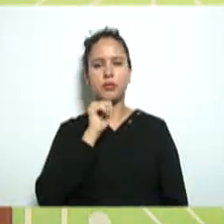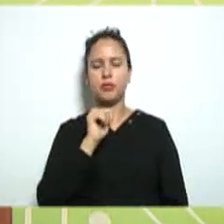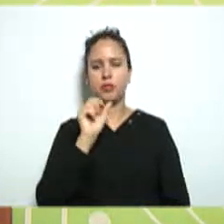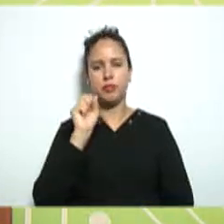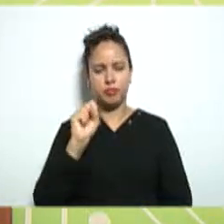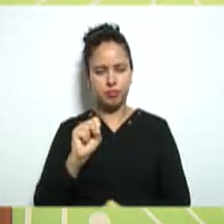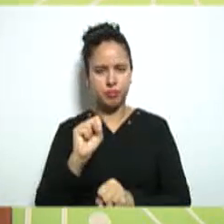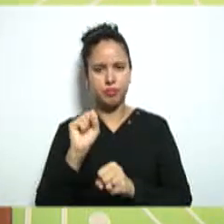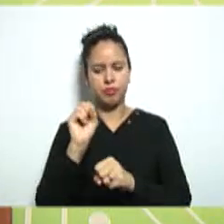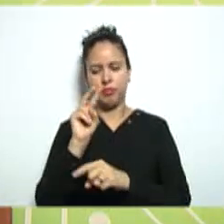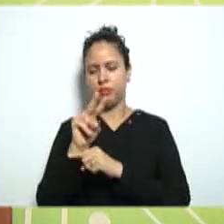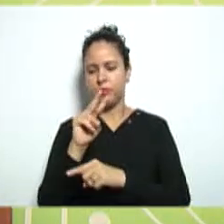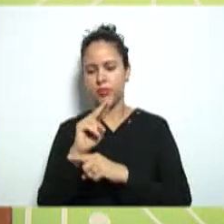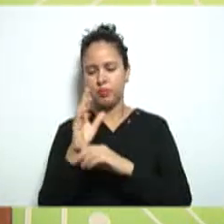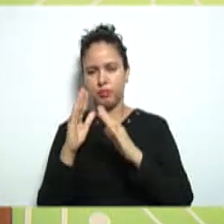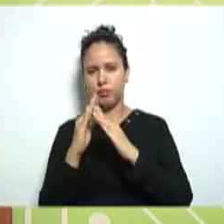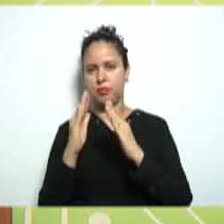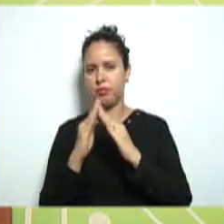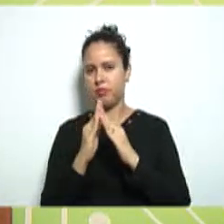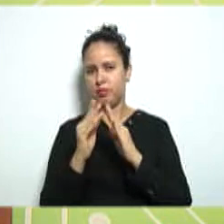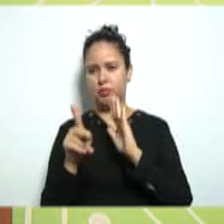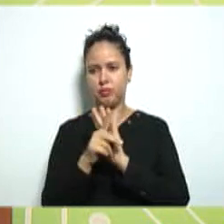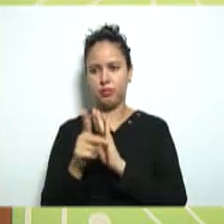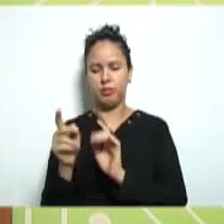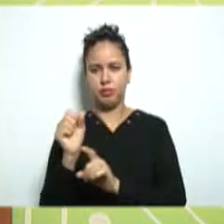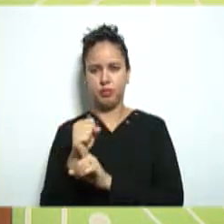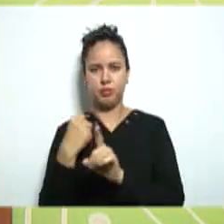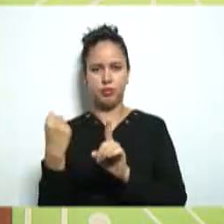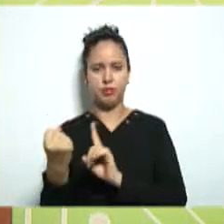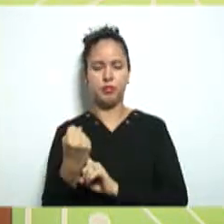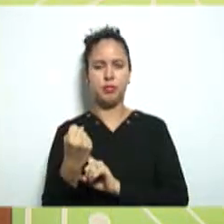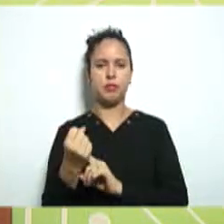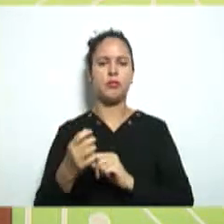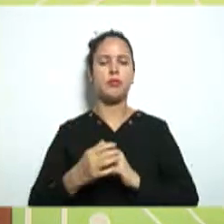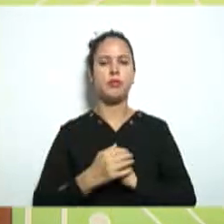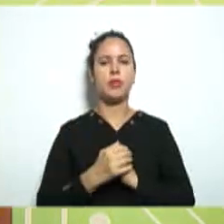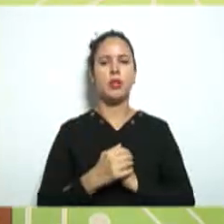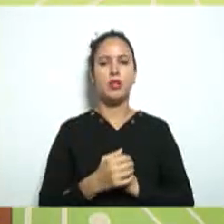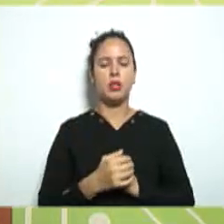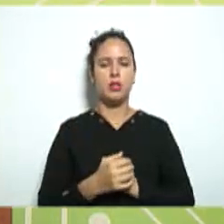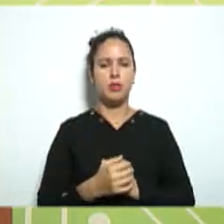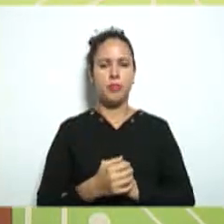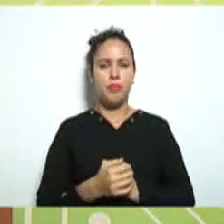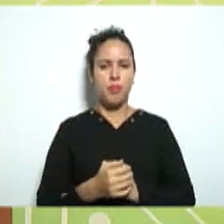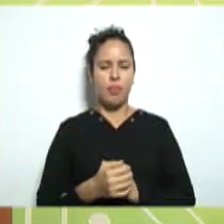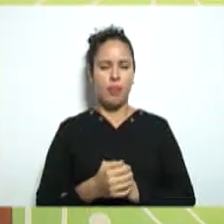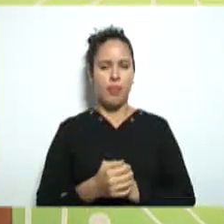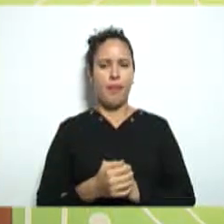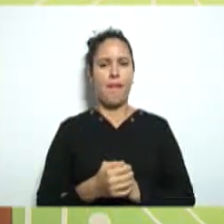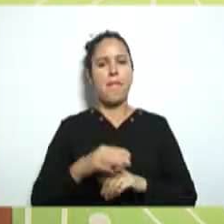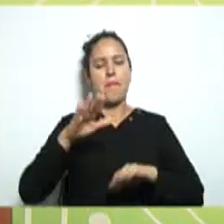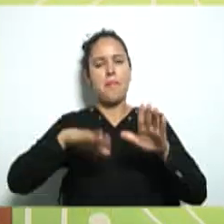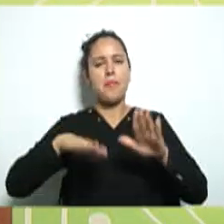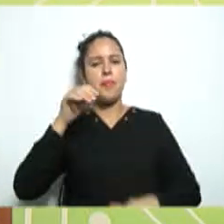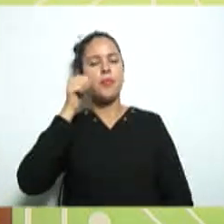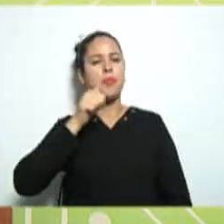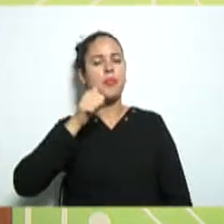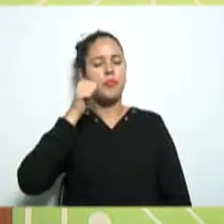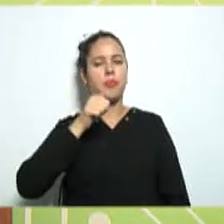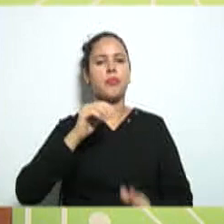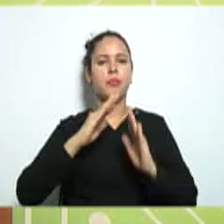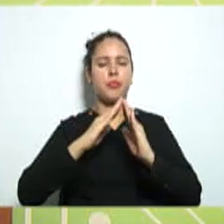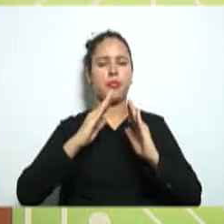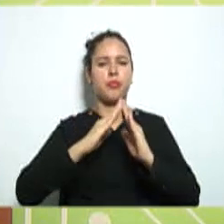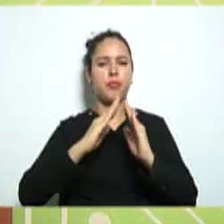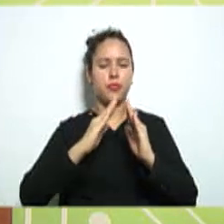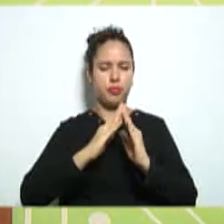socialmente. Tendo em vista que a mulher ela trabalha fora e tem essa sobrecarga de trabalho, ela acaba optando